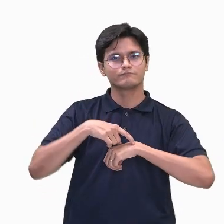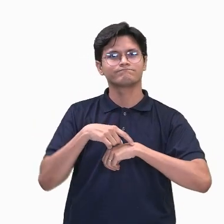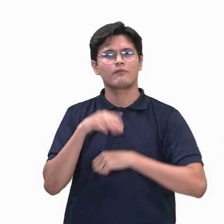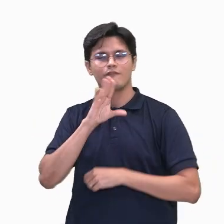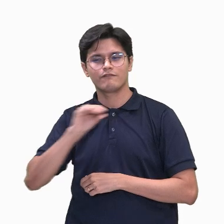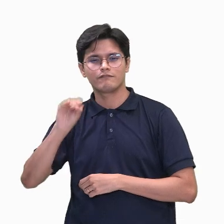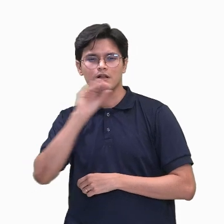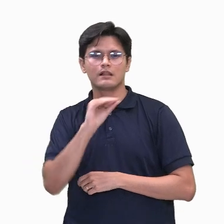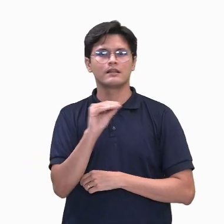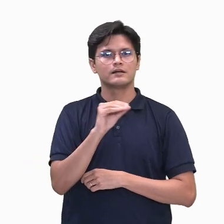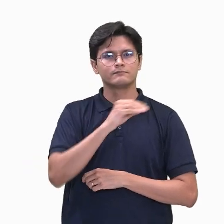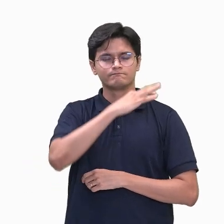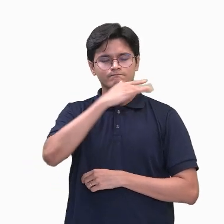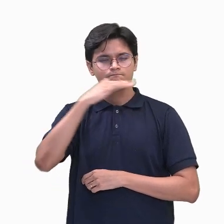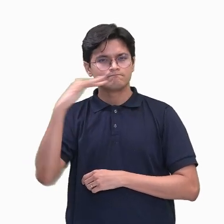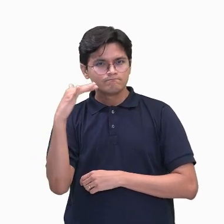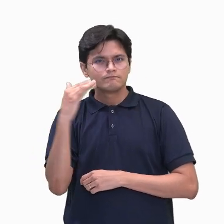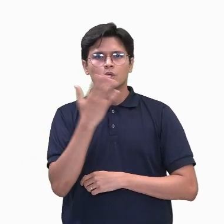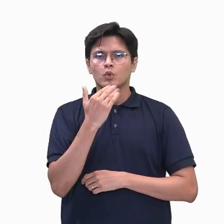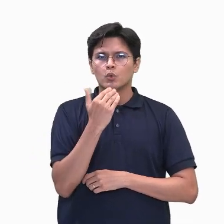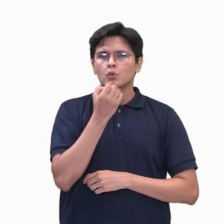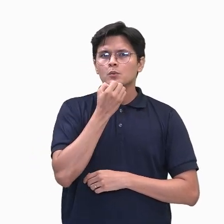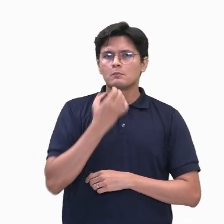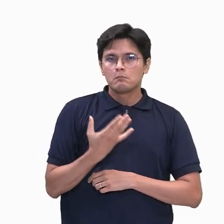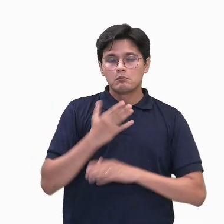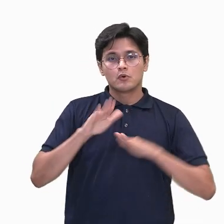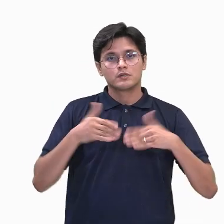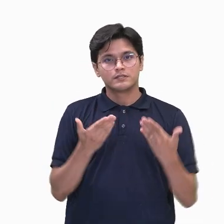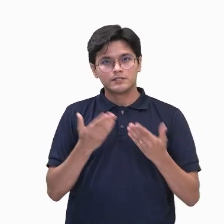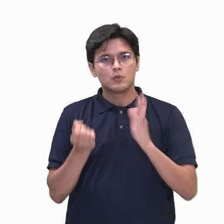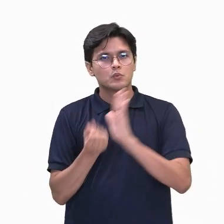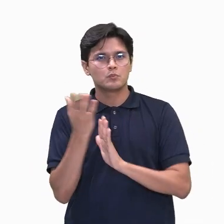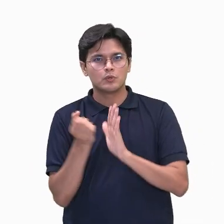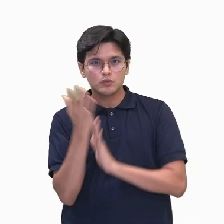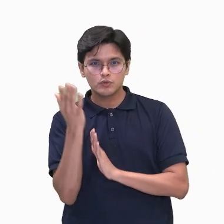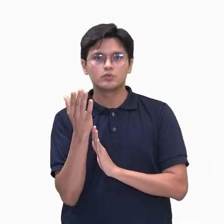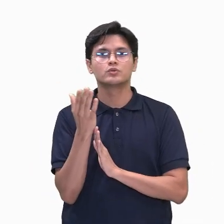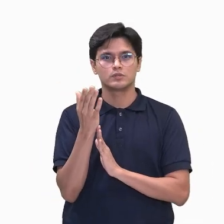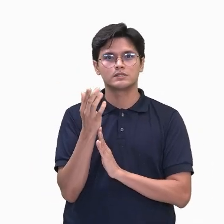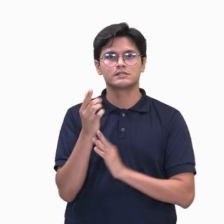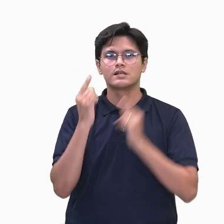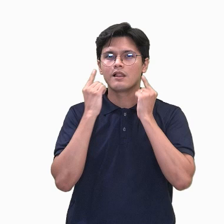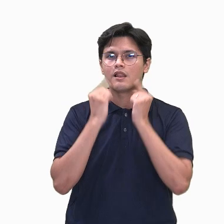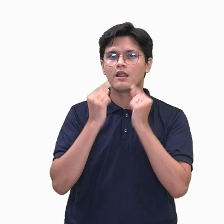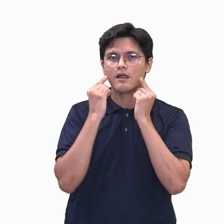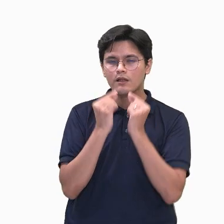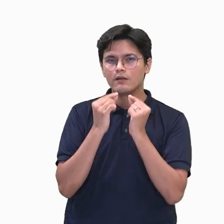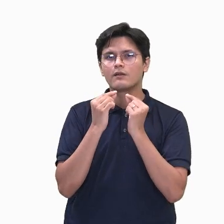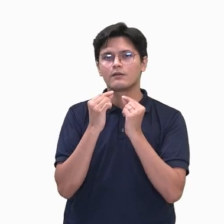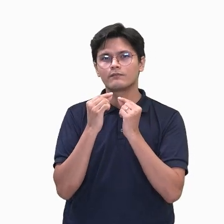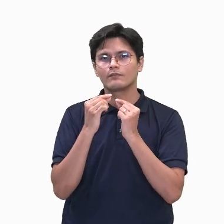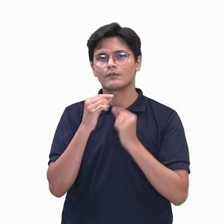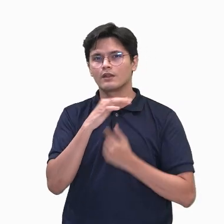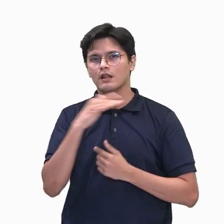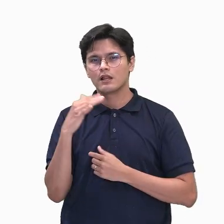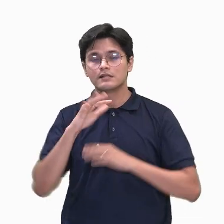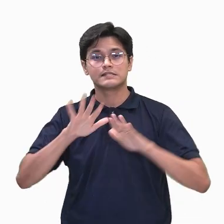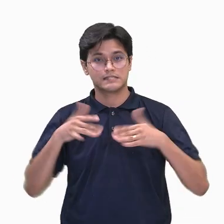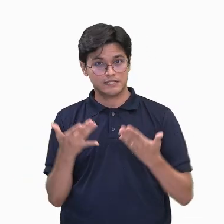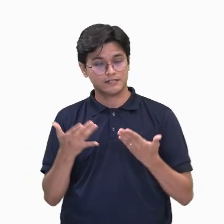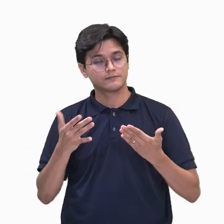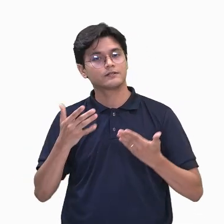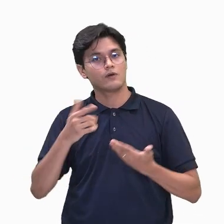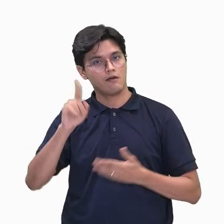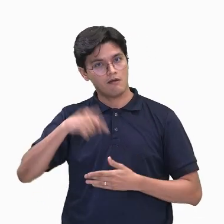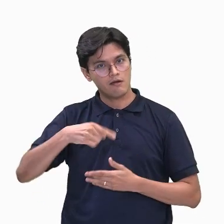cheiro de uma comida gostosa, a gente começa a produzir saliva, né? Então são produzidas ali nas glândulas exócrinas.